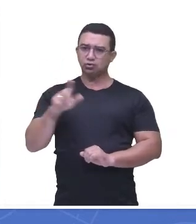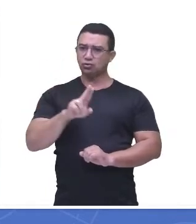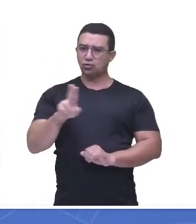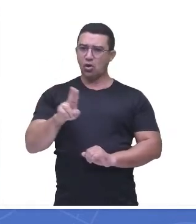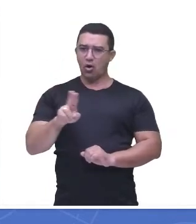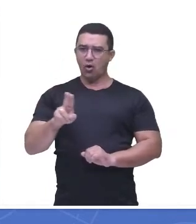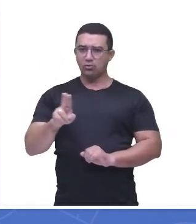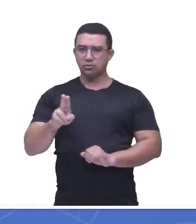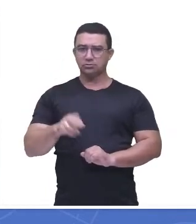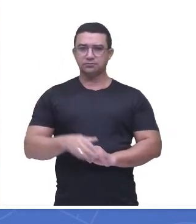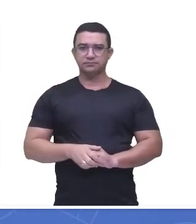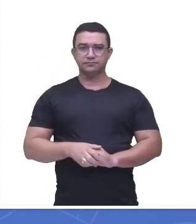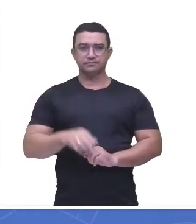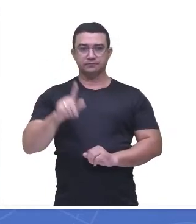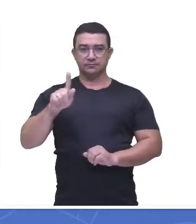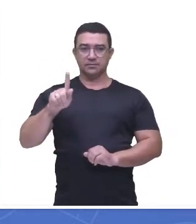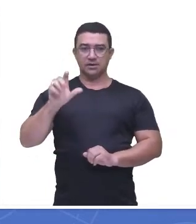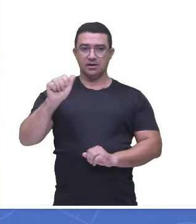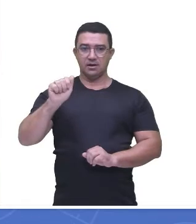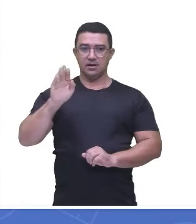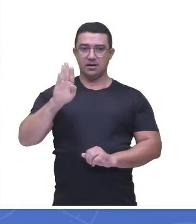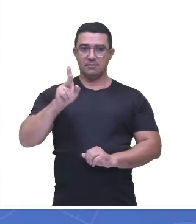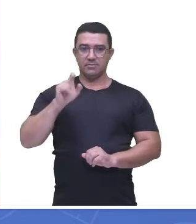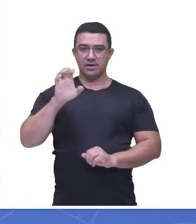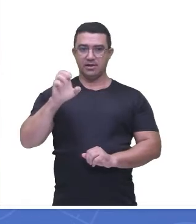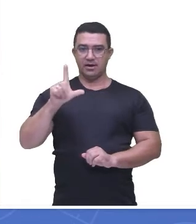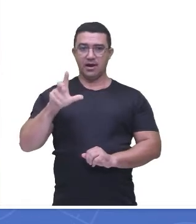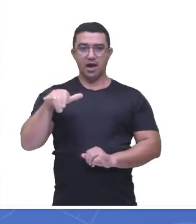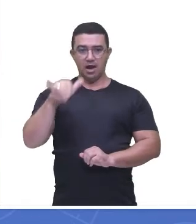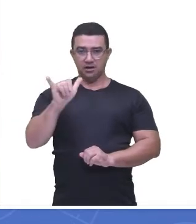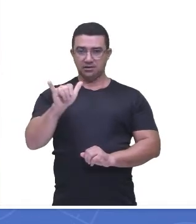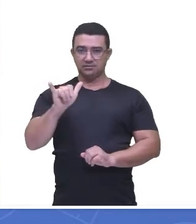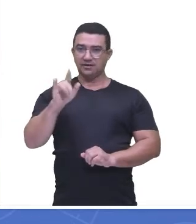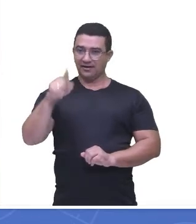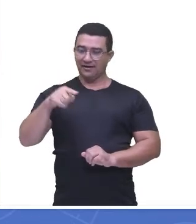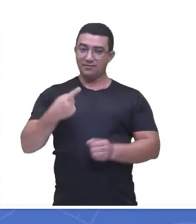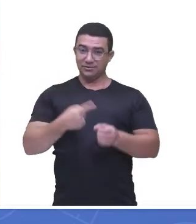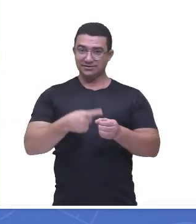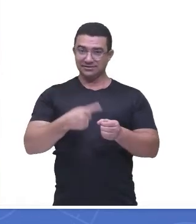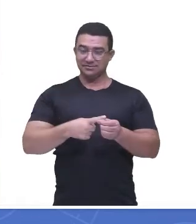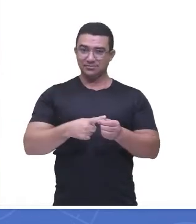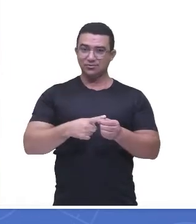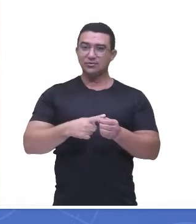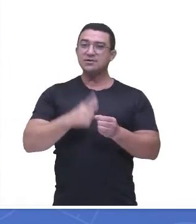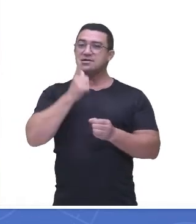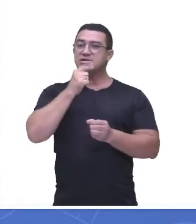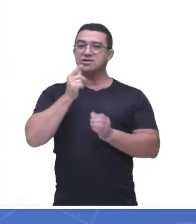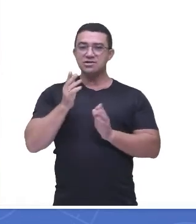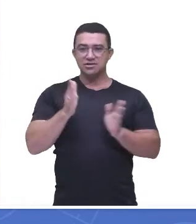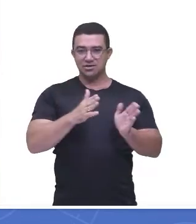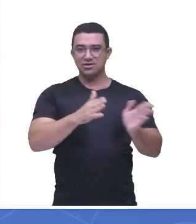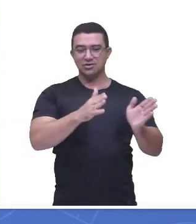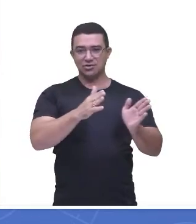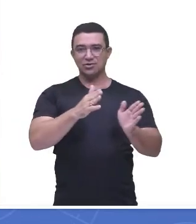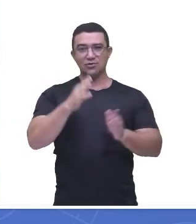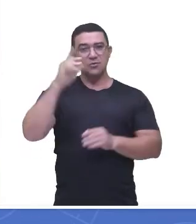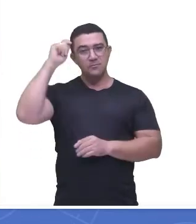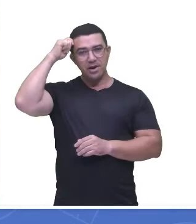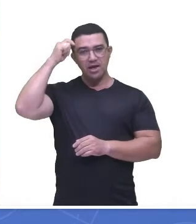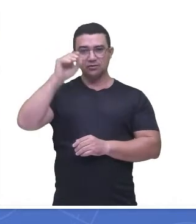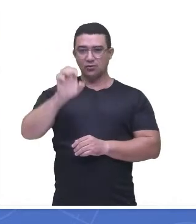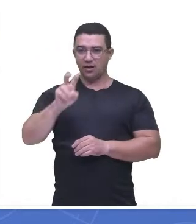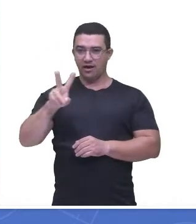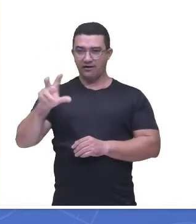A Gabriele Monteiro, da escola do Rio Preto da Eva. Olha aí, Rio Preto da Eva. Receba o nosso abraço.